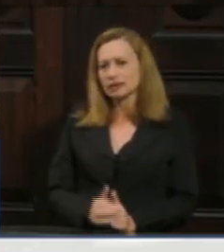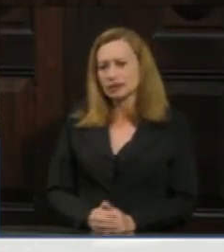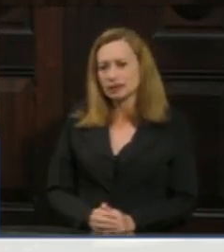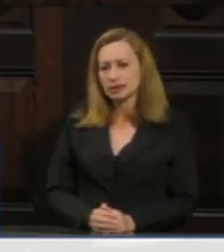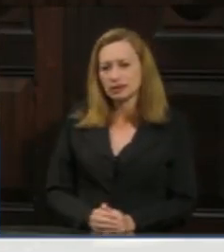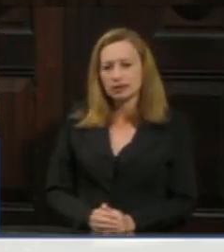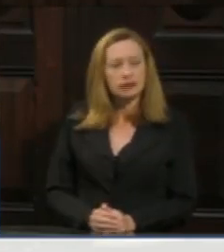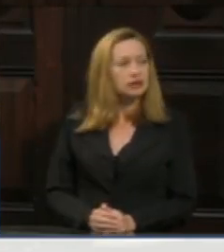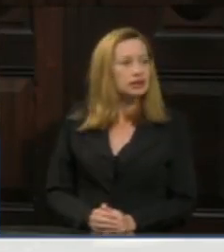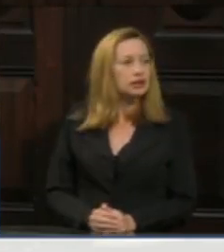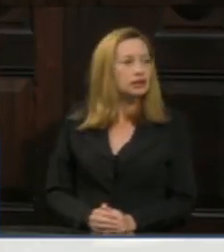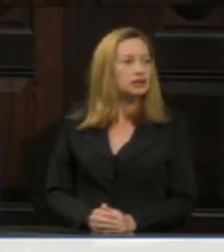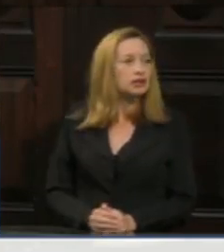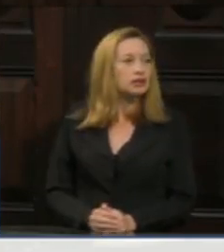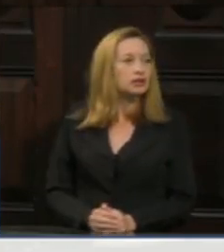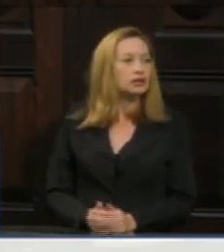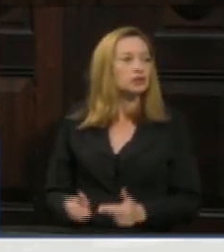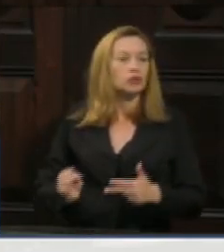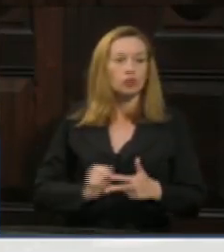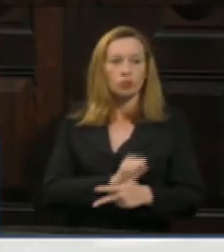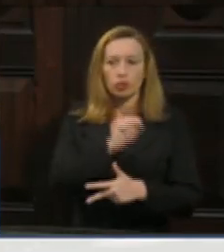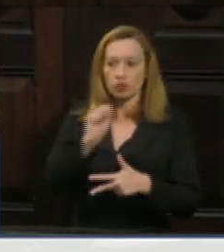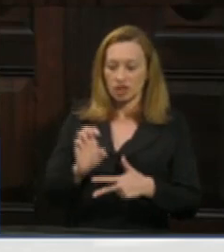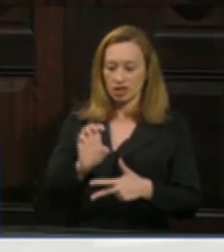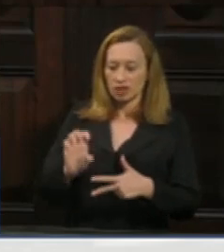60 deputados em plenário.